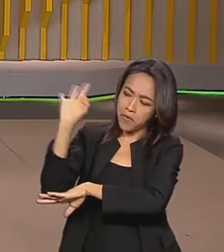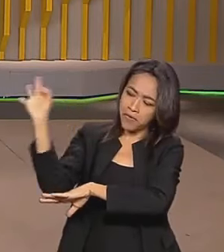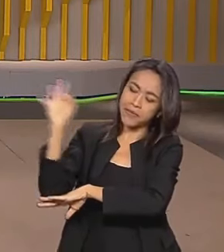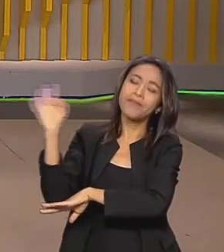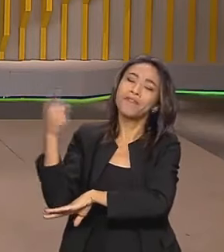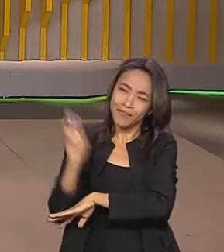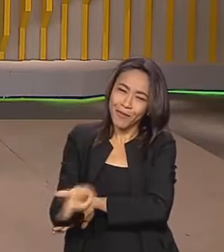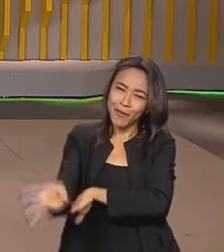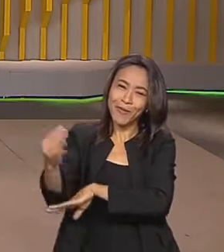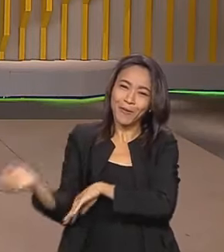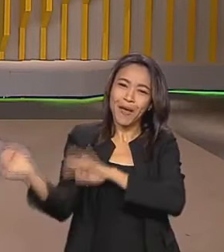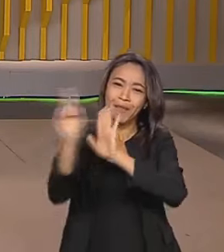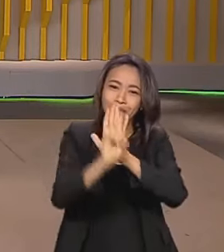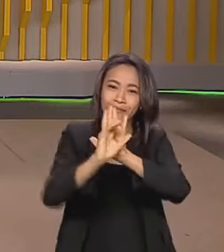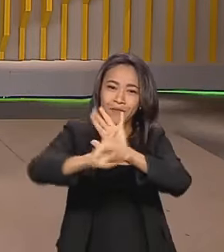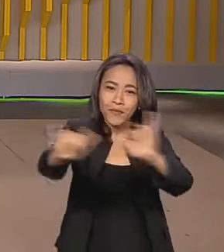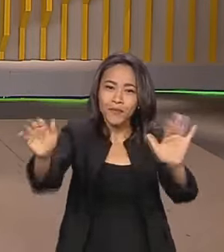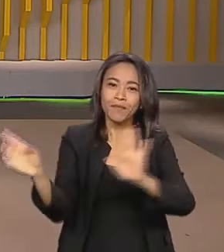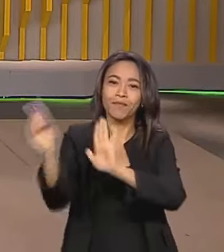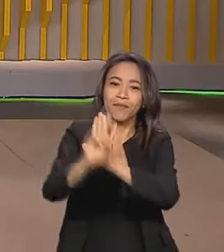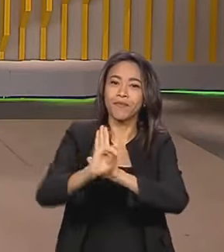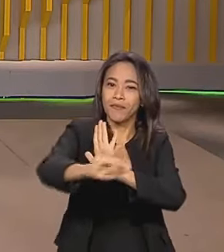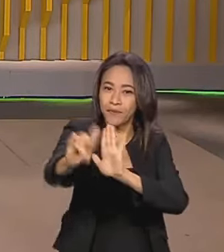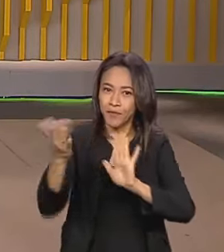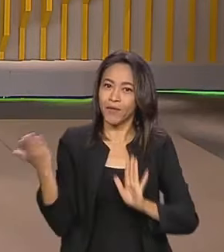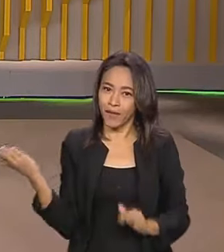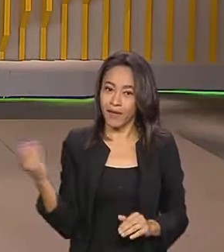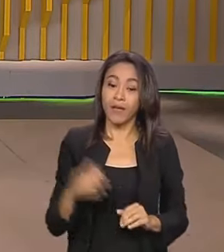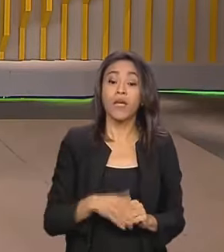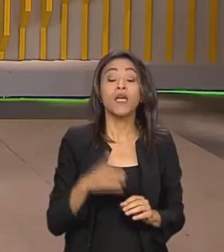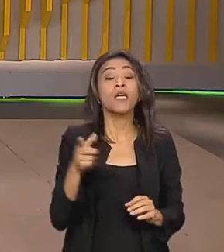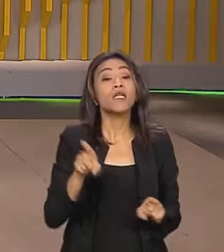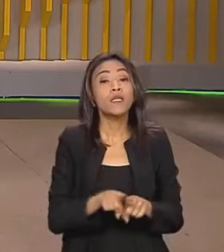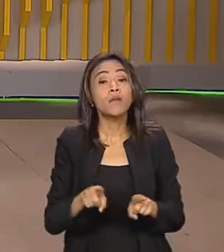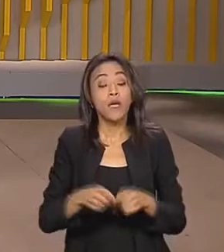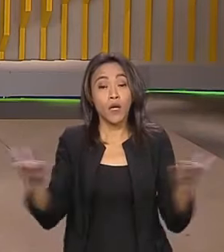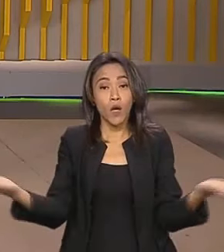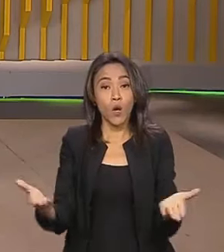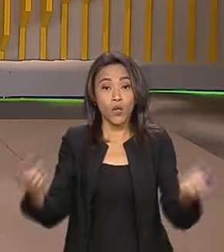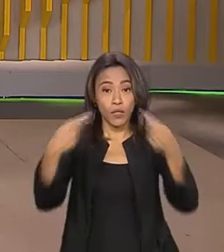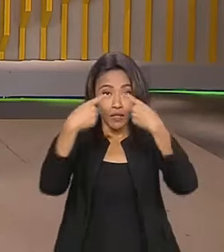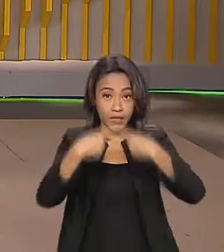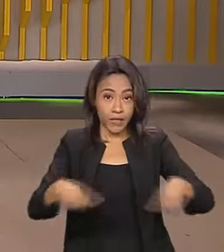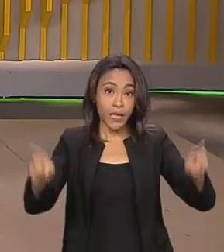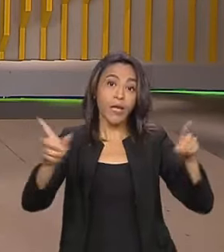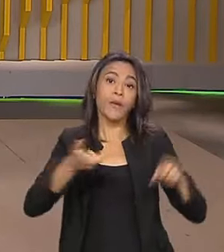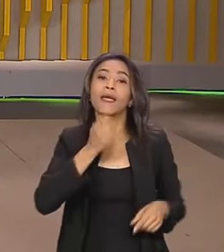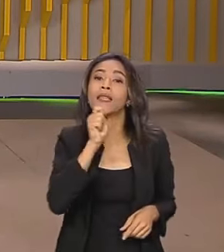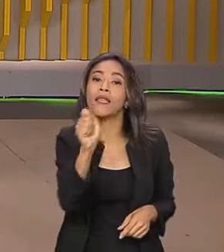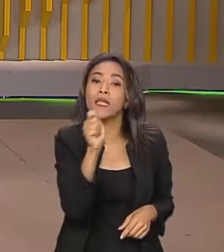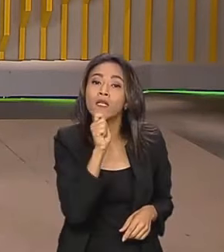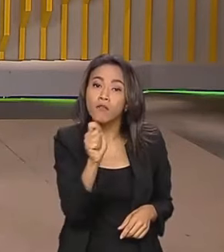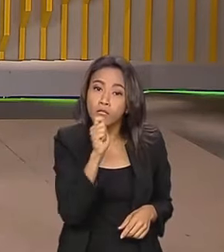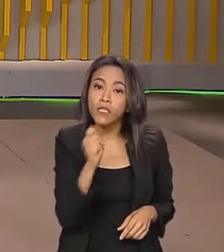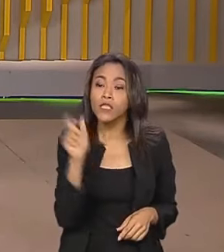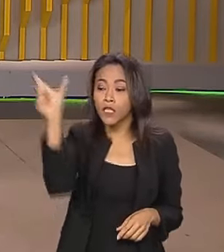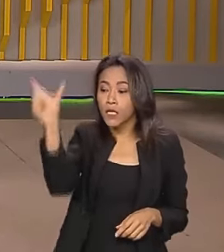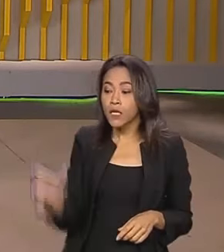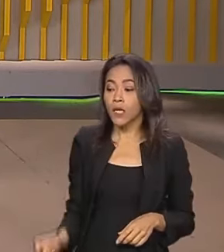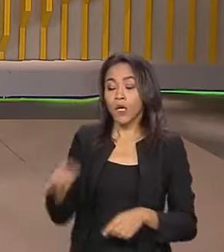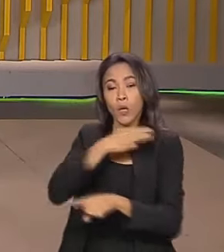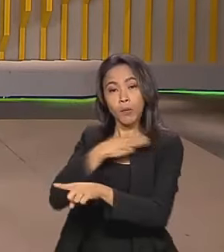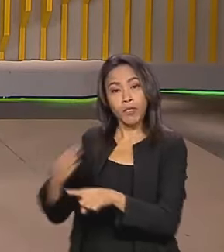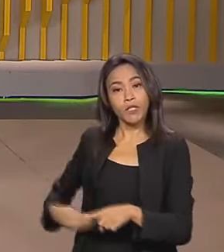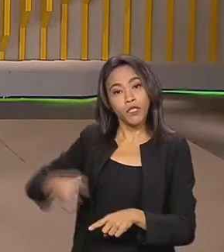boletins não é mesmo e a gente já vai adiantar aqui que hoje a gente estreia com entrevista com a ministra dos povos